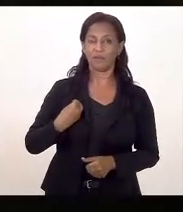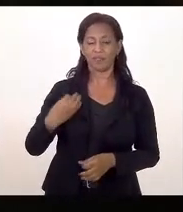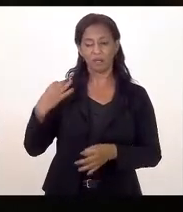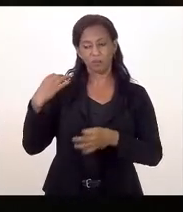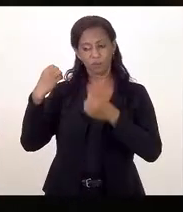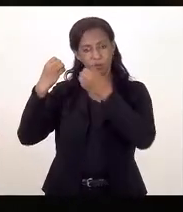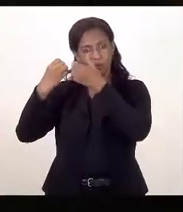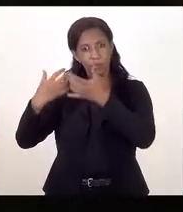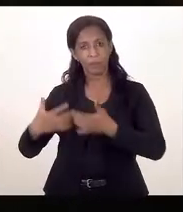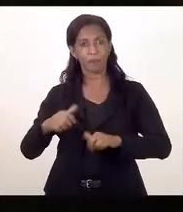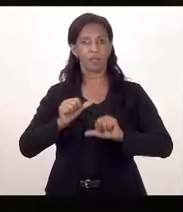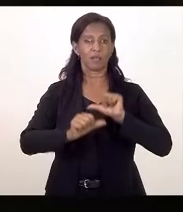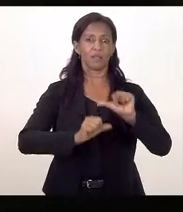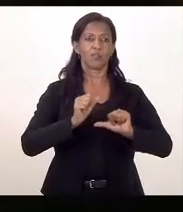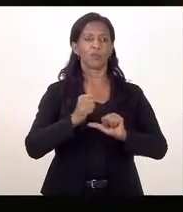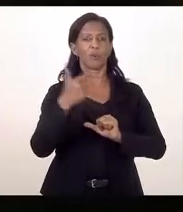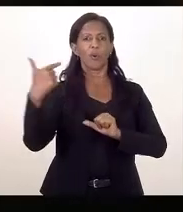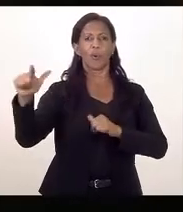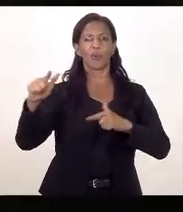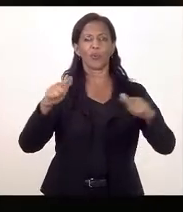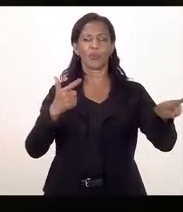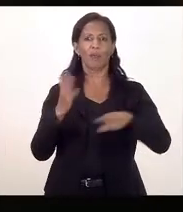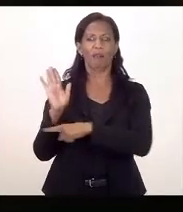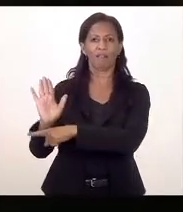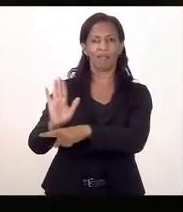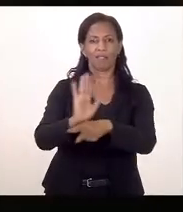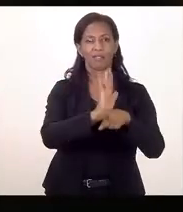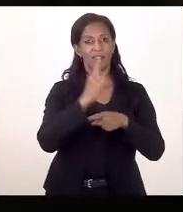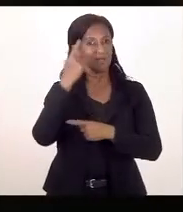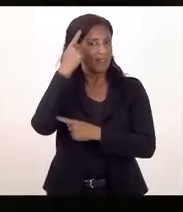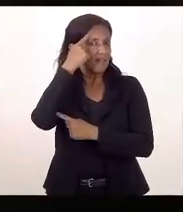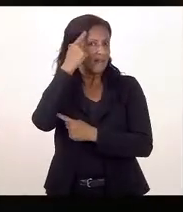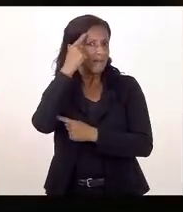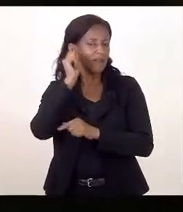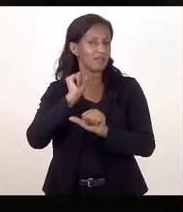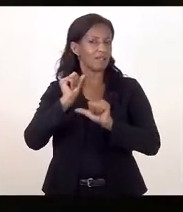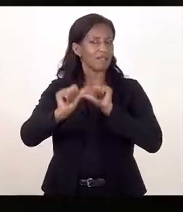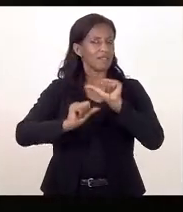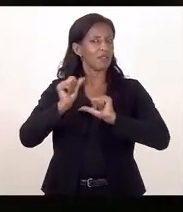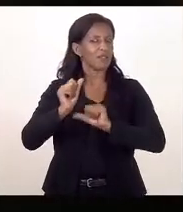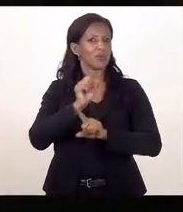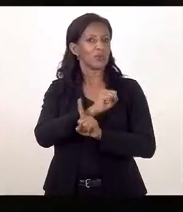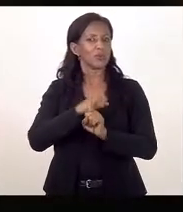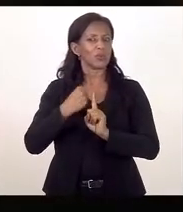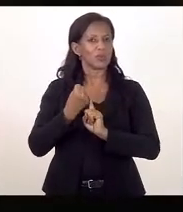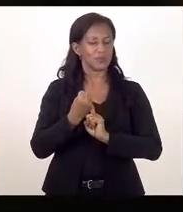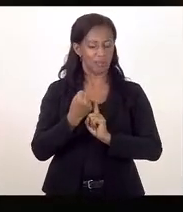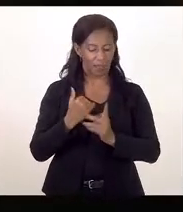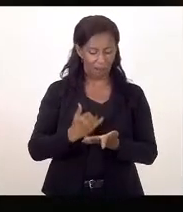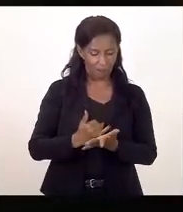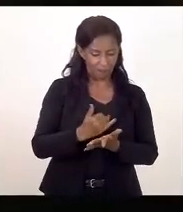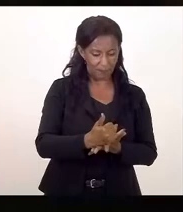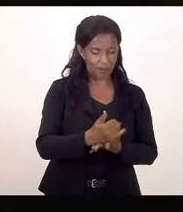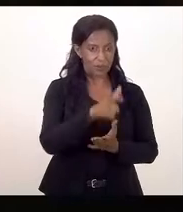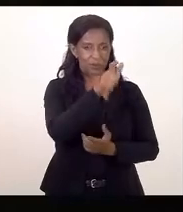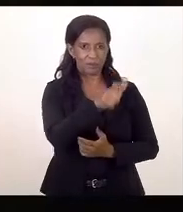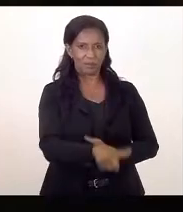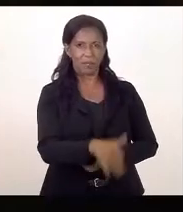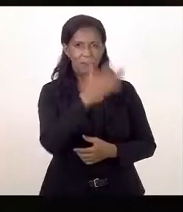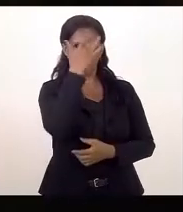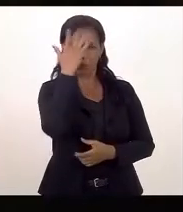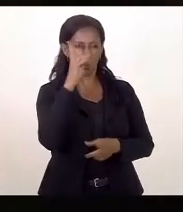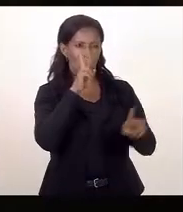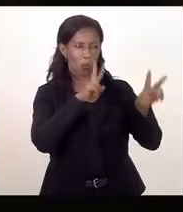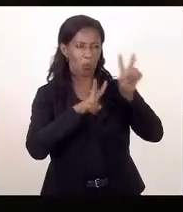para transformar a vida dos outros, que pensam, inclusive, na transformação social a partir daqueles e daquelas que não têm